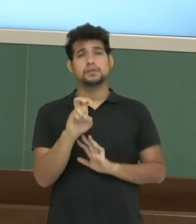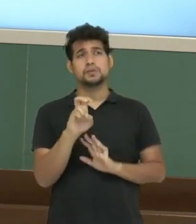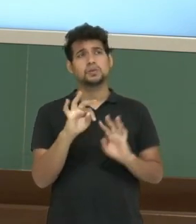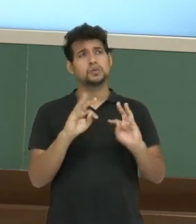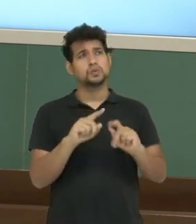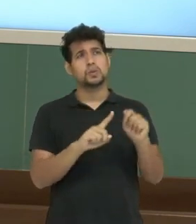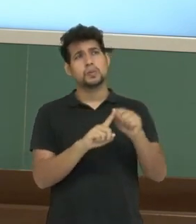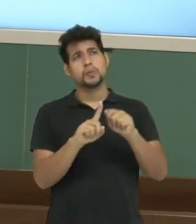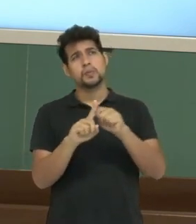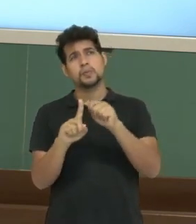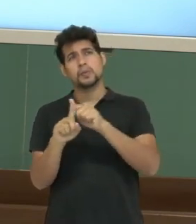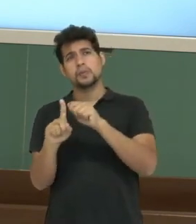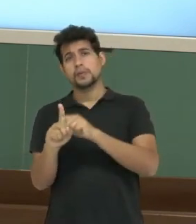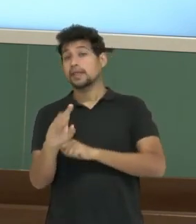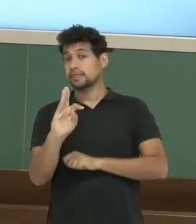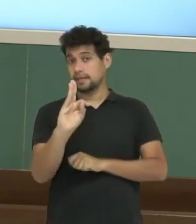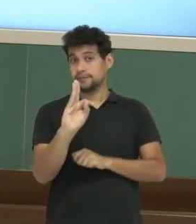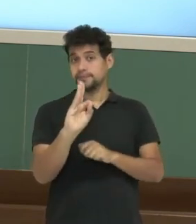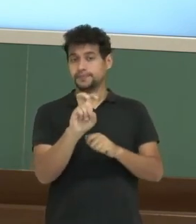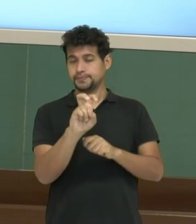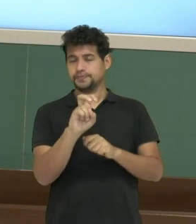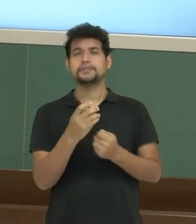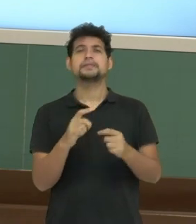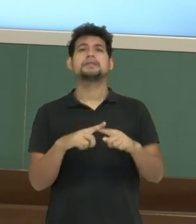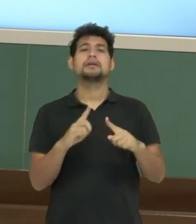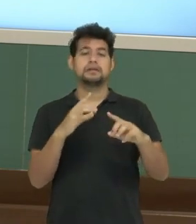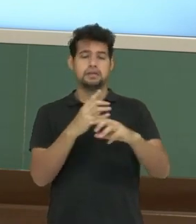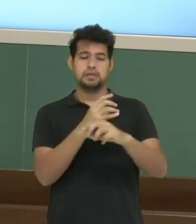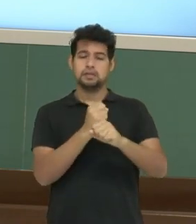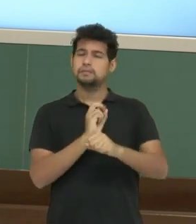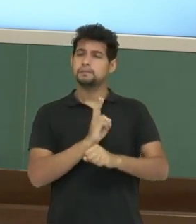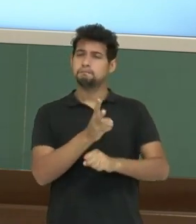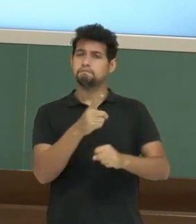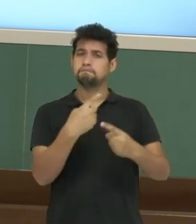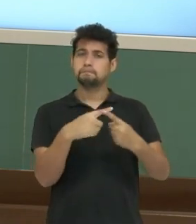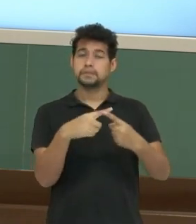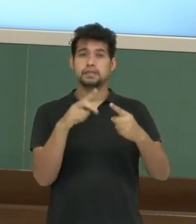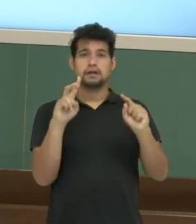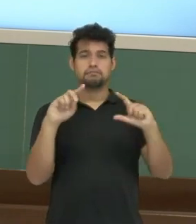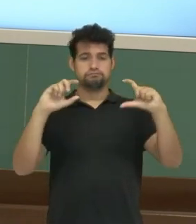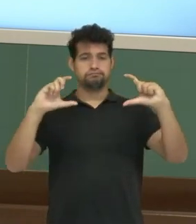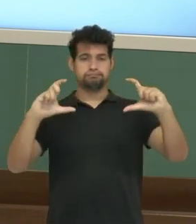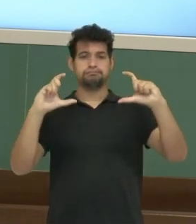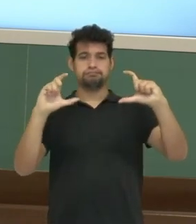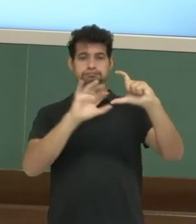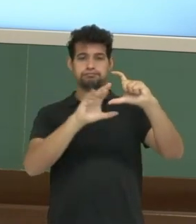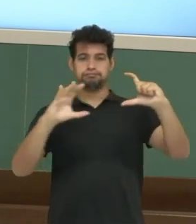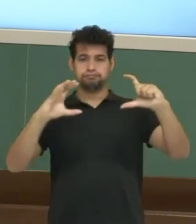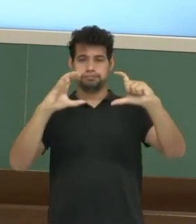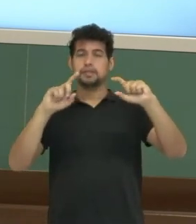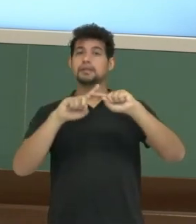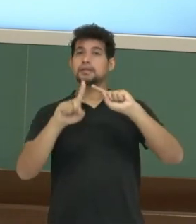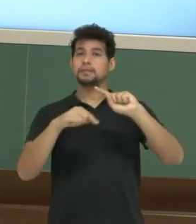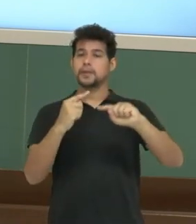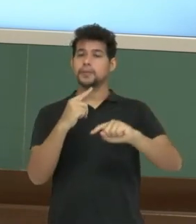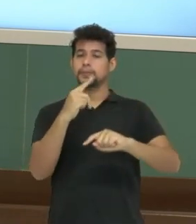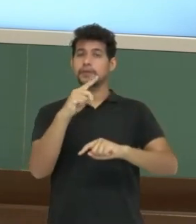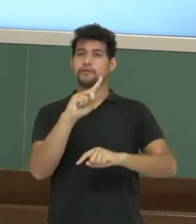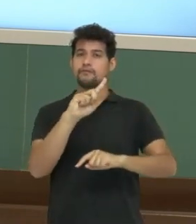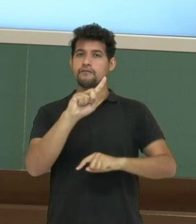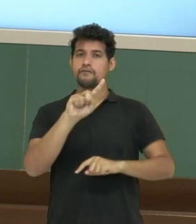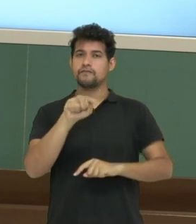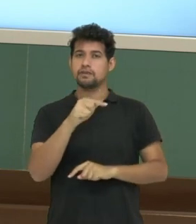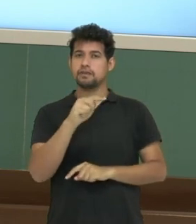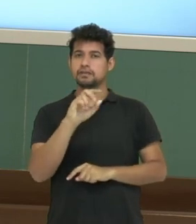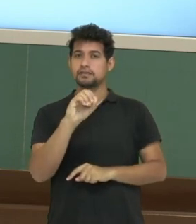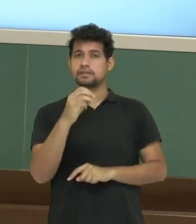ok? Então, primeiro você efetua a soma, sempre, porque está dentro do parênteses. Depois, a potência, 1,03